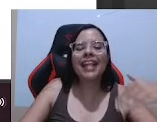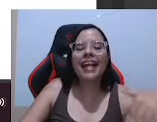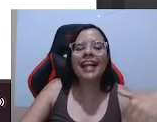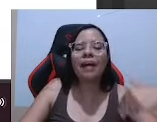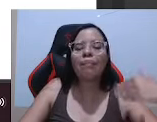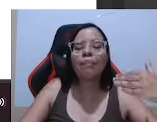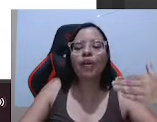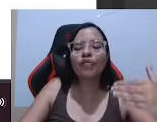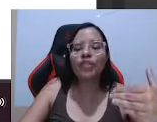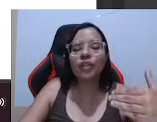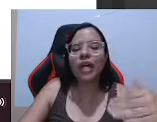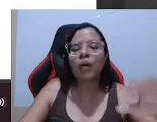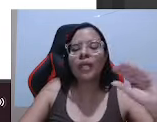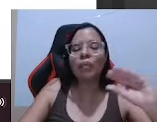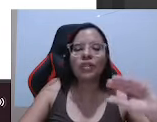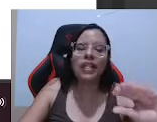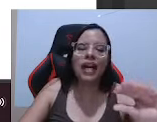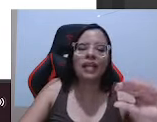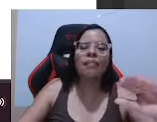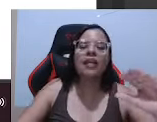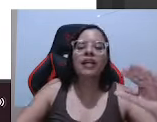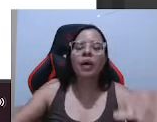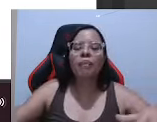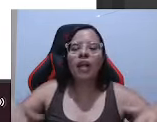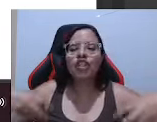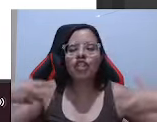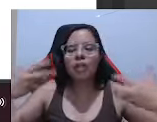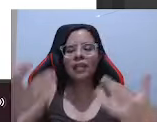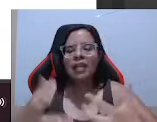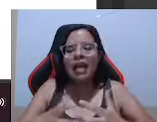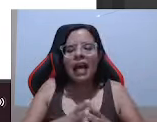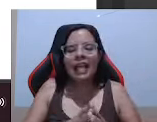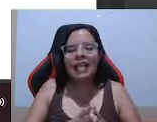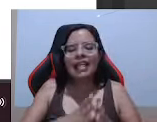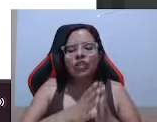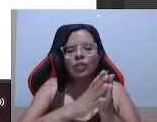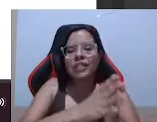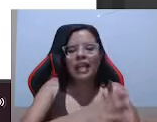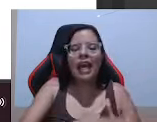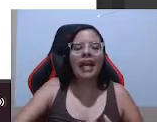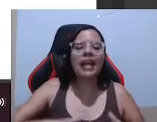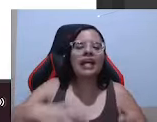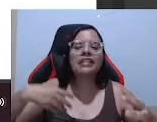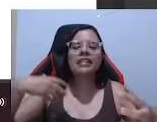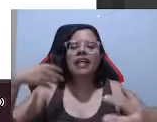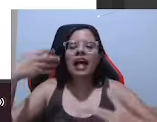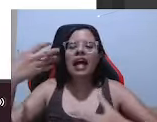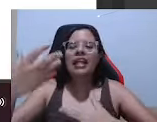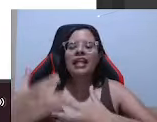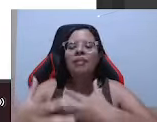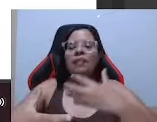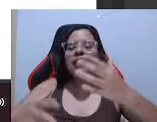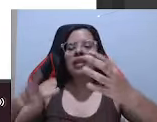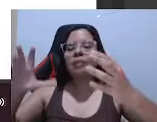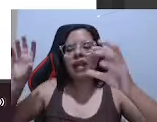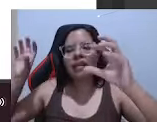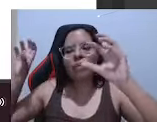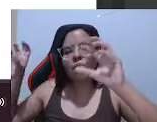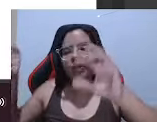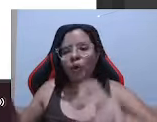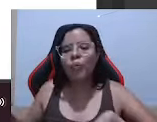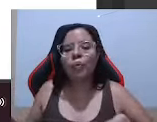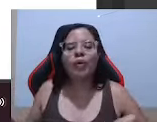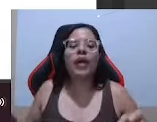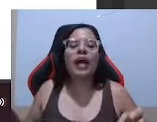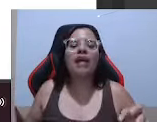exposição e a técnica profissional demonstrada. Então, a partir ali das suas técnicas, ali também